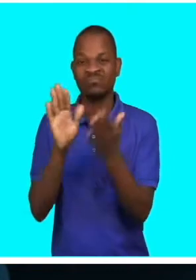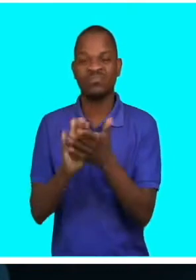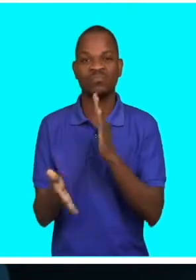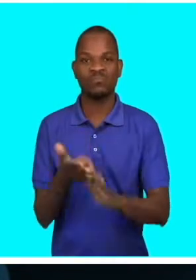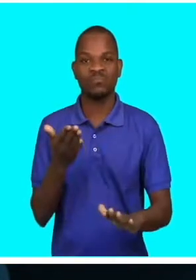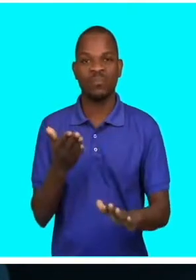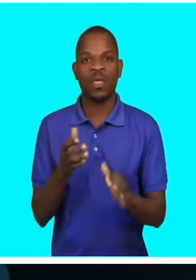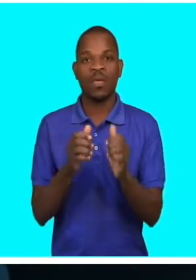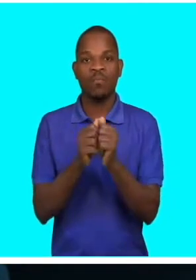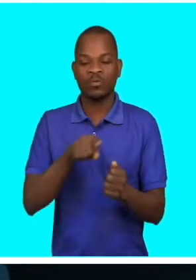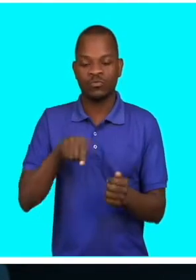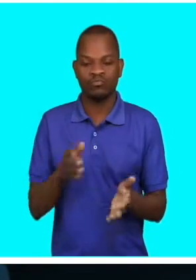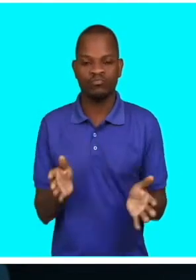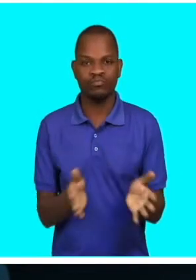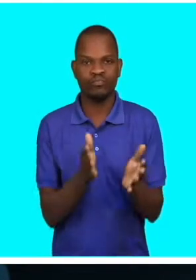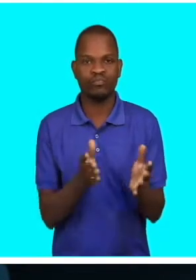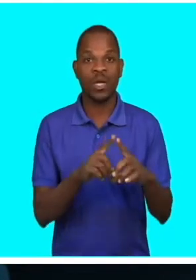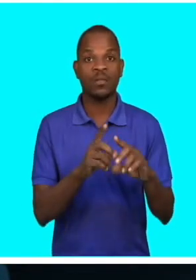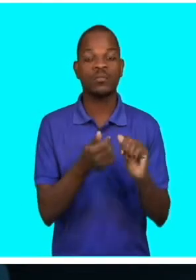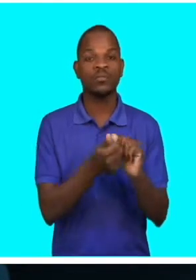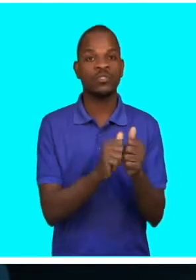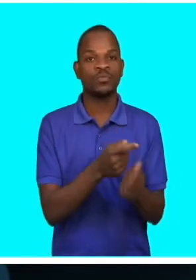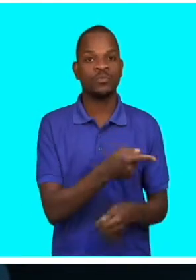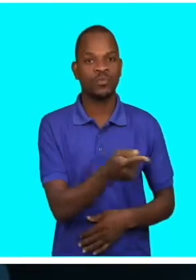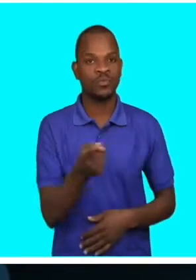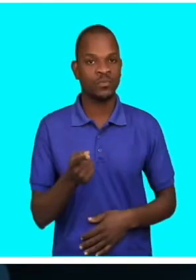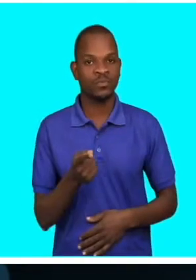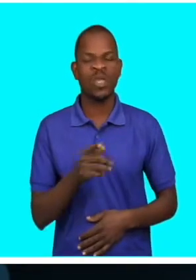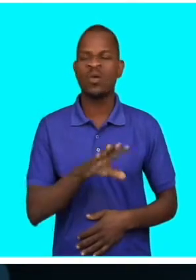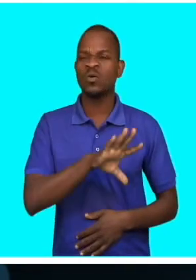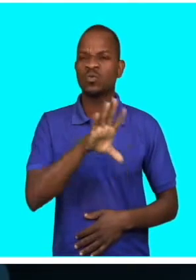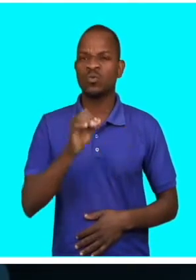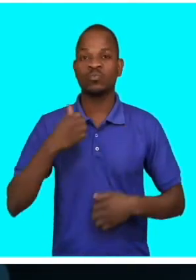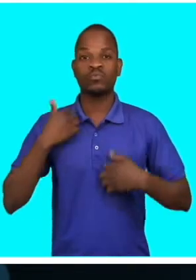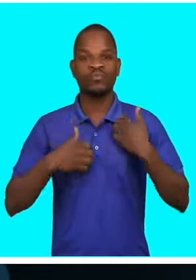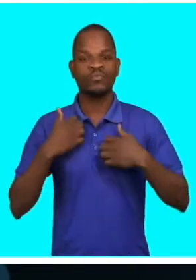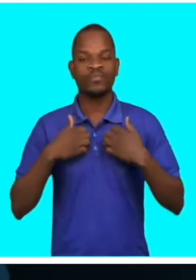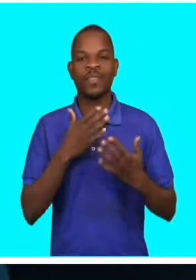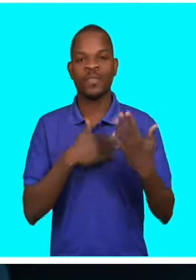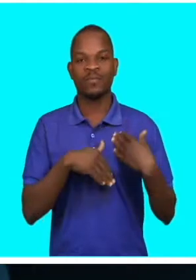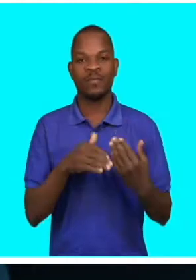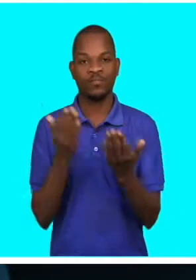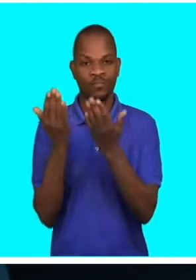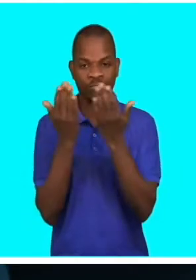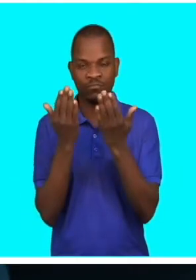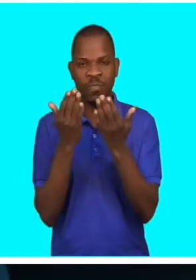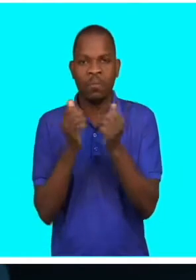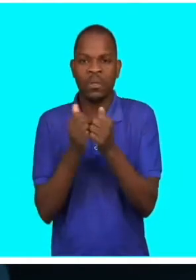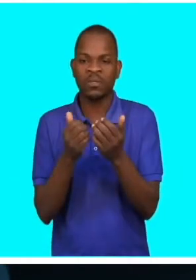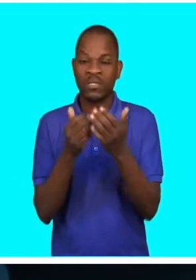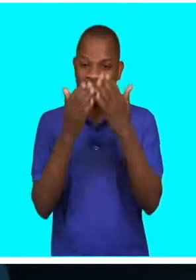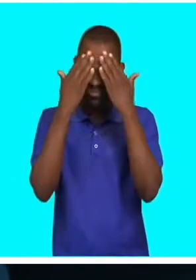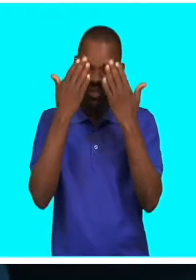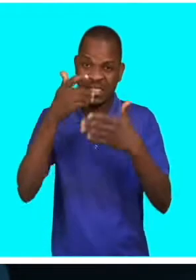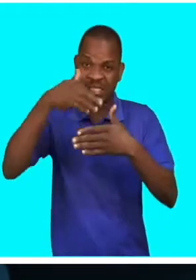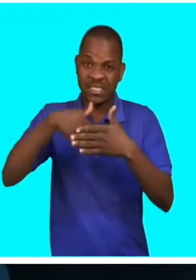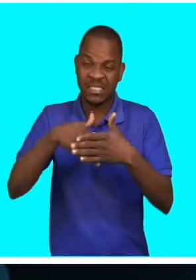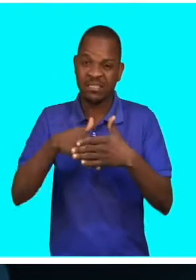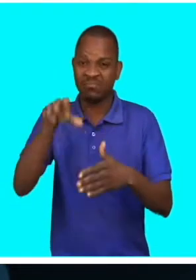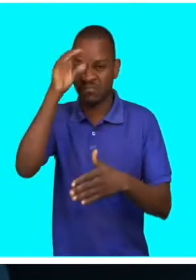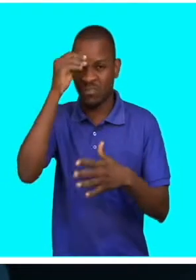quando promovemos o desporto para eles, todos estão preocupados em estudar. Independentemente de estarem lá